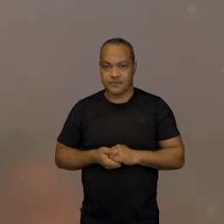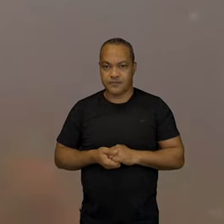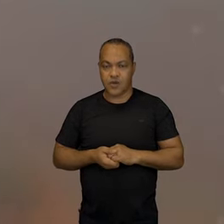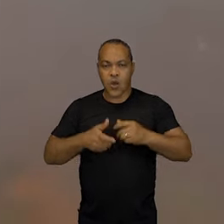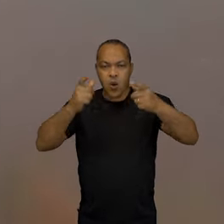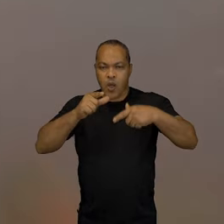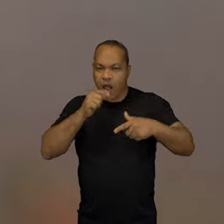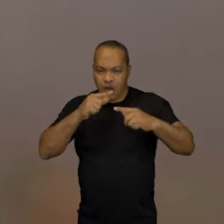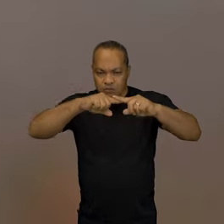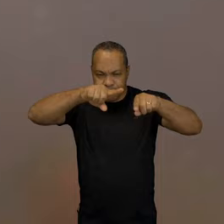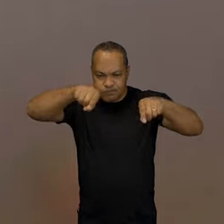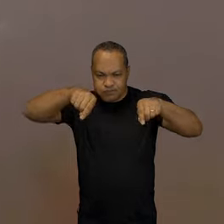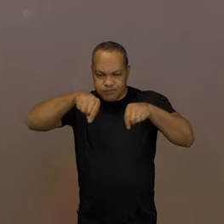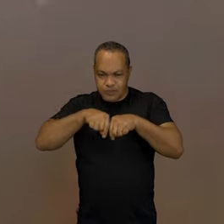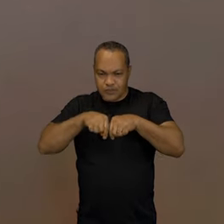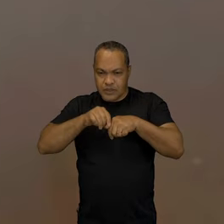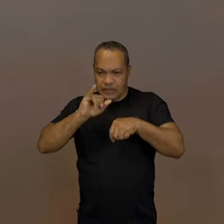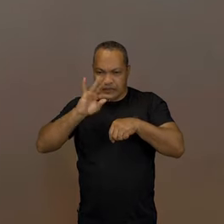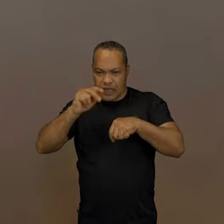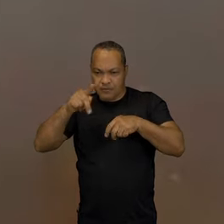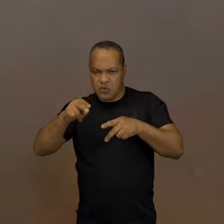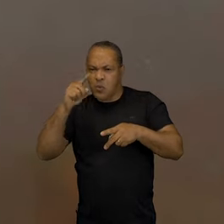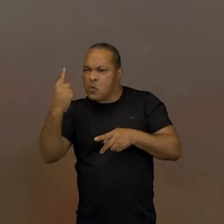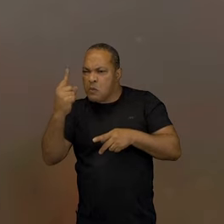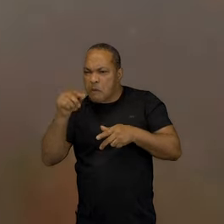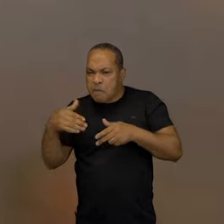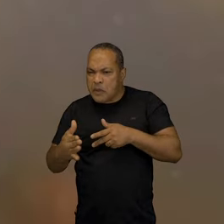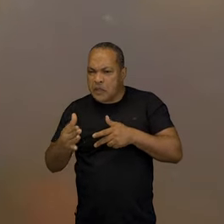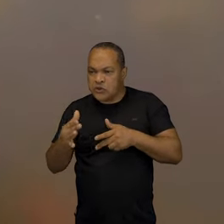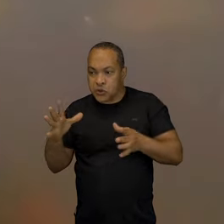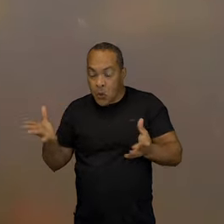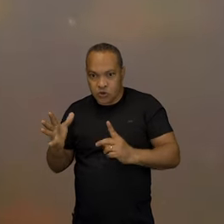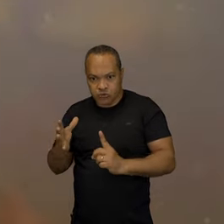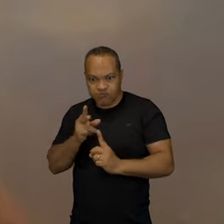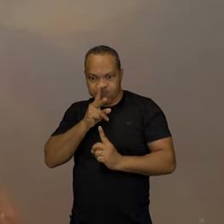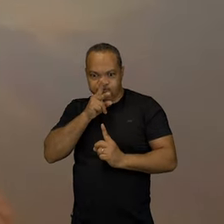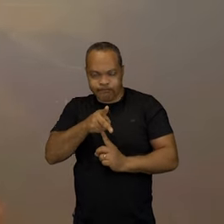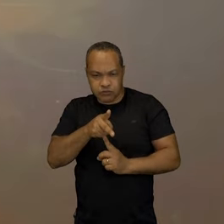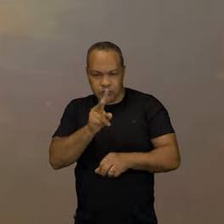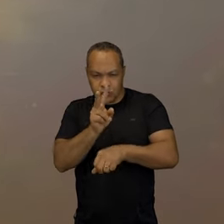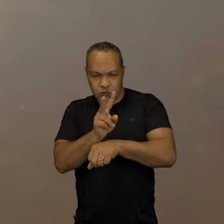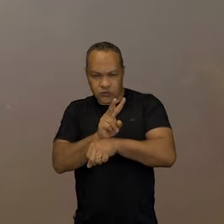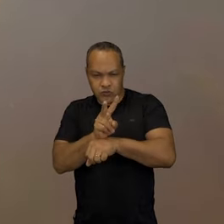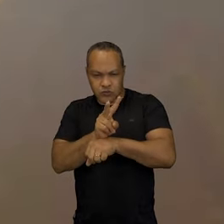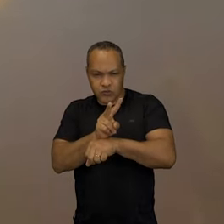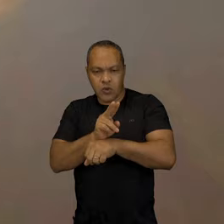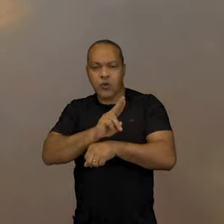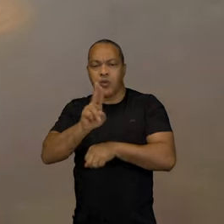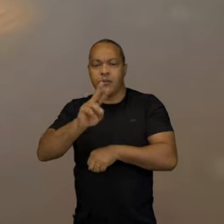No reservatório de Itaipu, um peixe não nativo dominou esse ambiente.